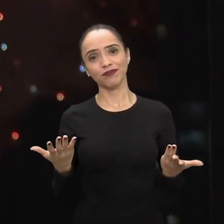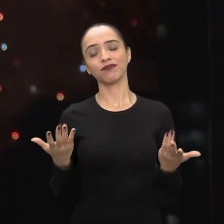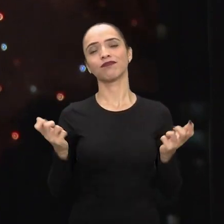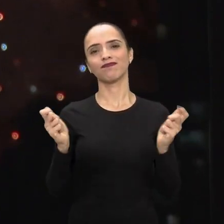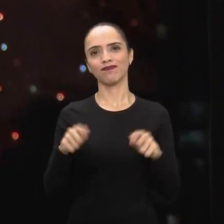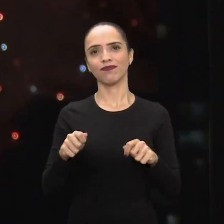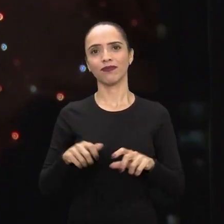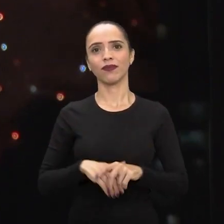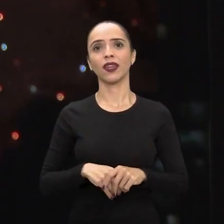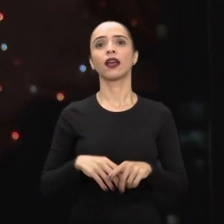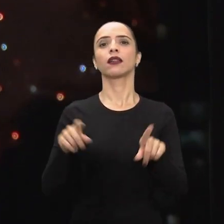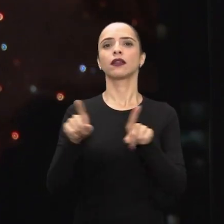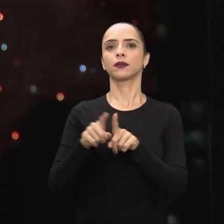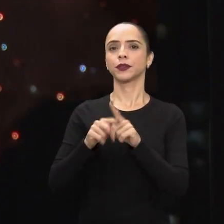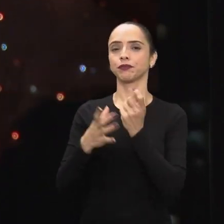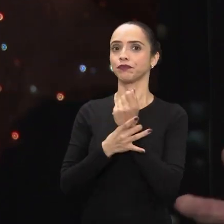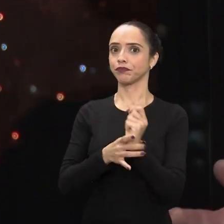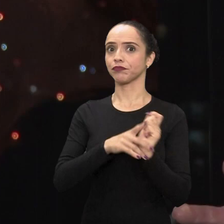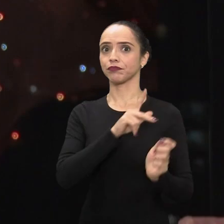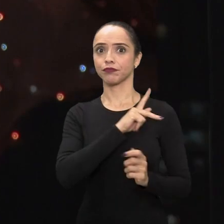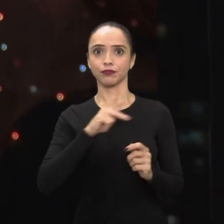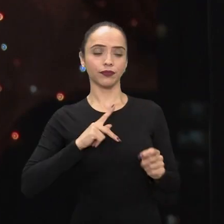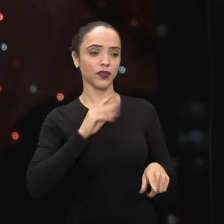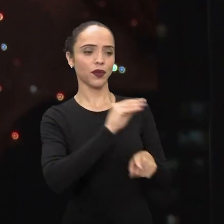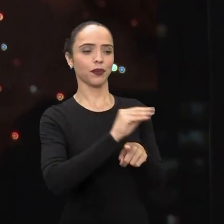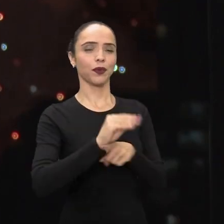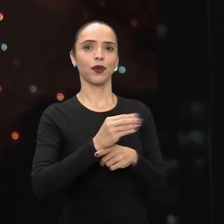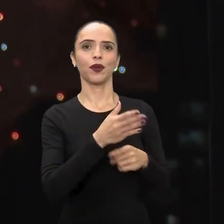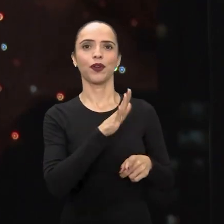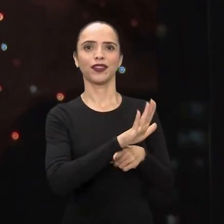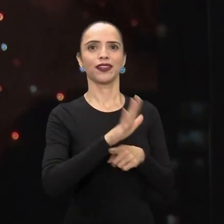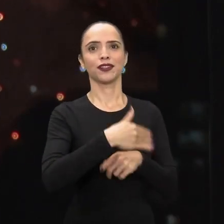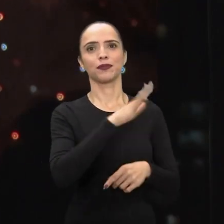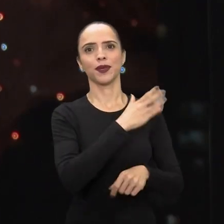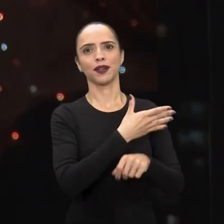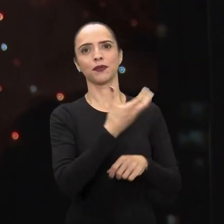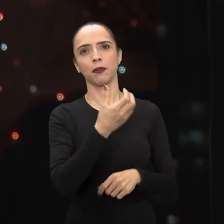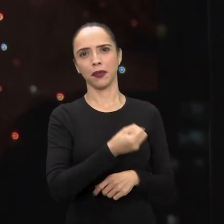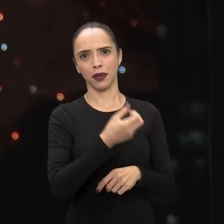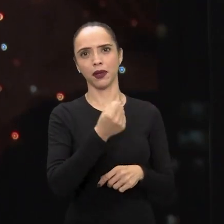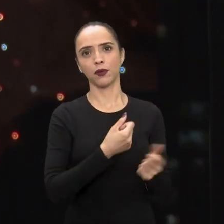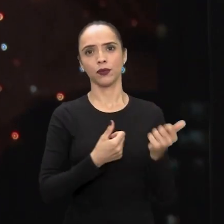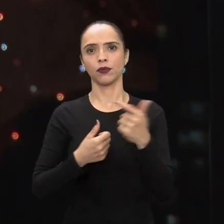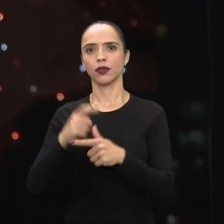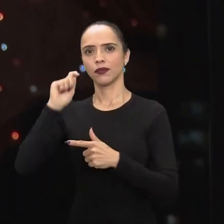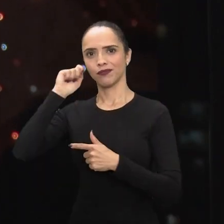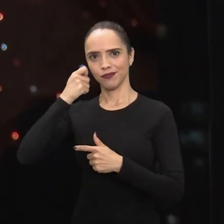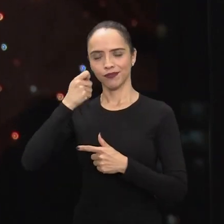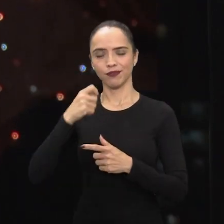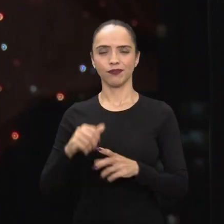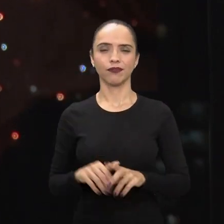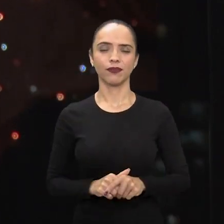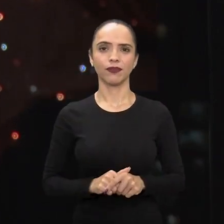família e da Segurança Pública também né se a gente pensa assim